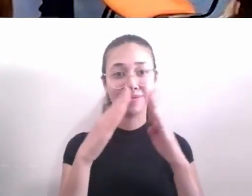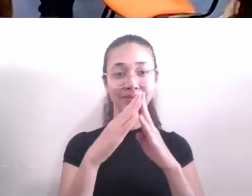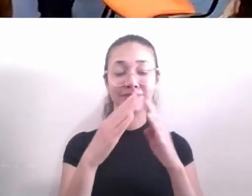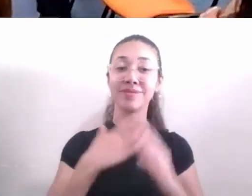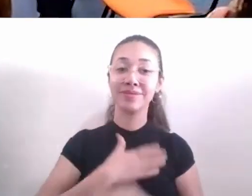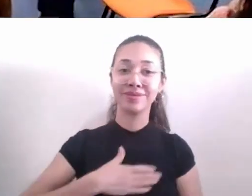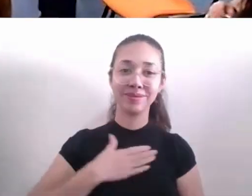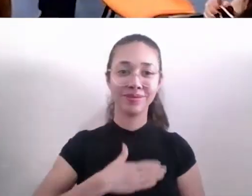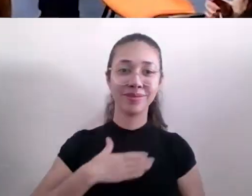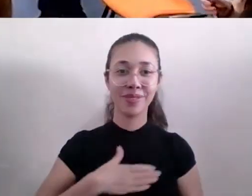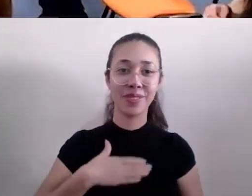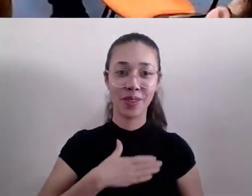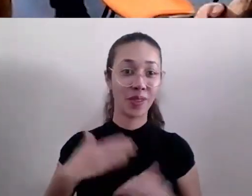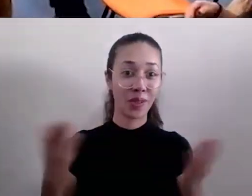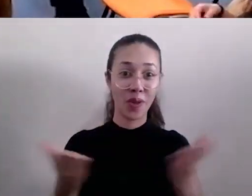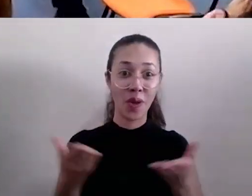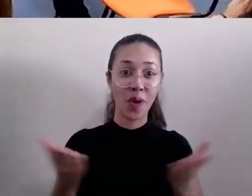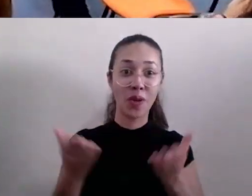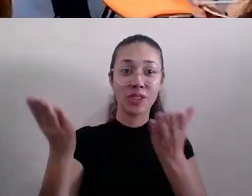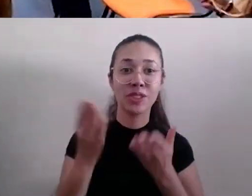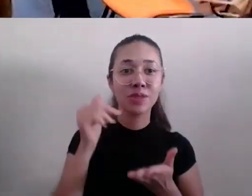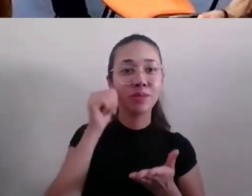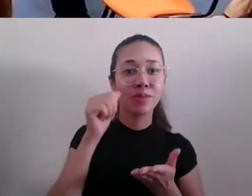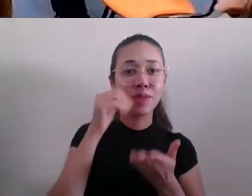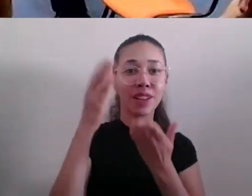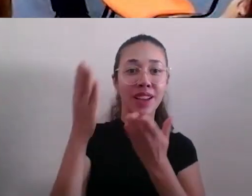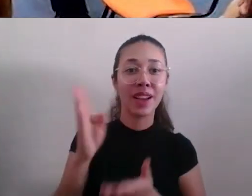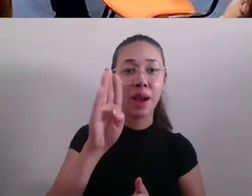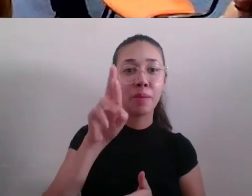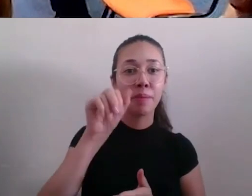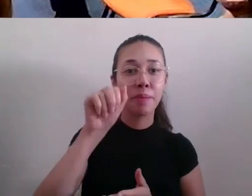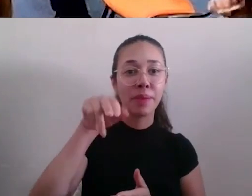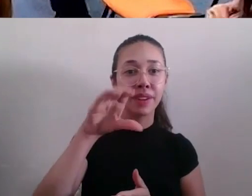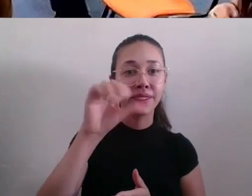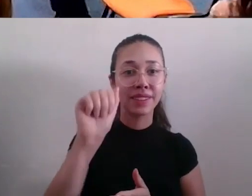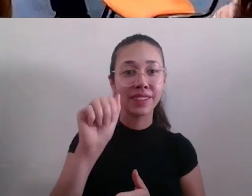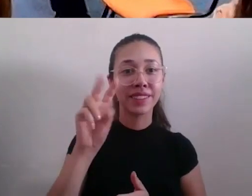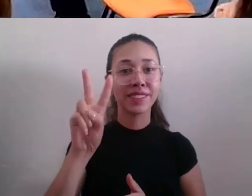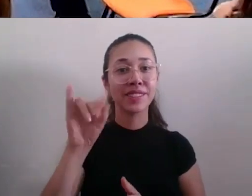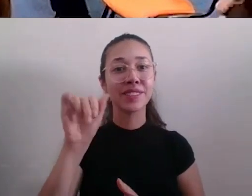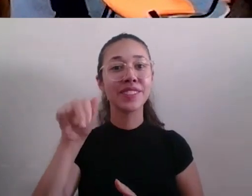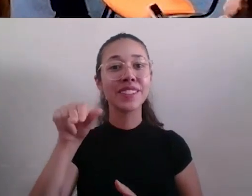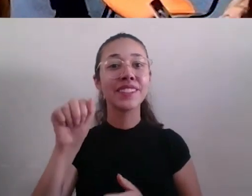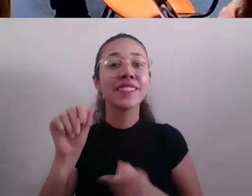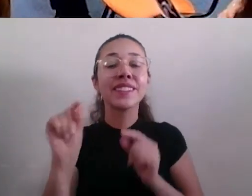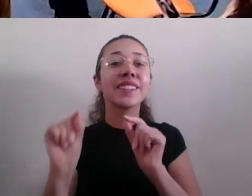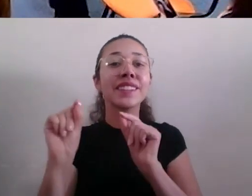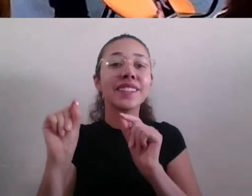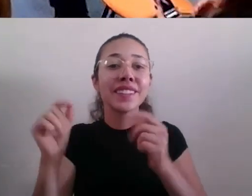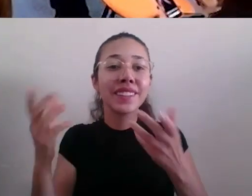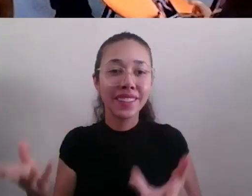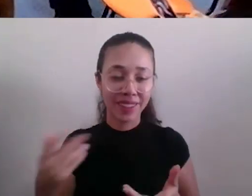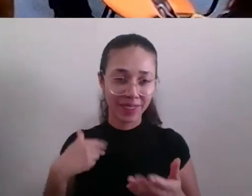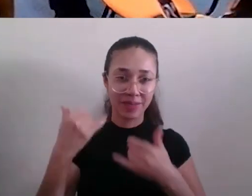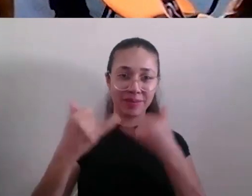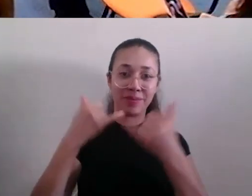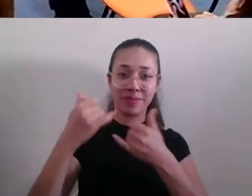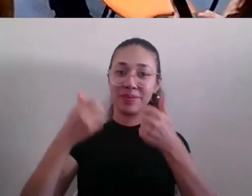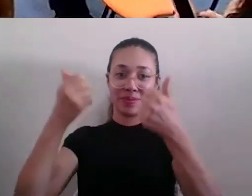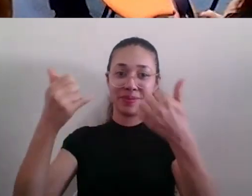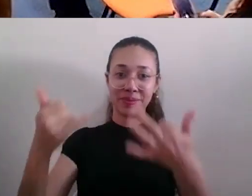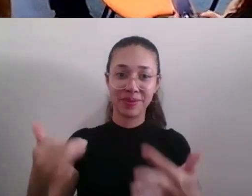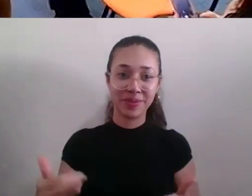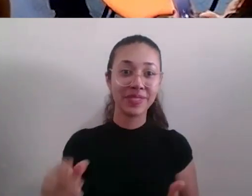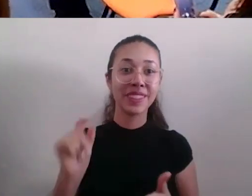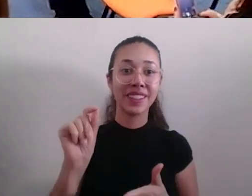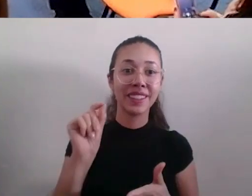receber a Branca Viana, né? Quem é a Branca Viana? Eu brinquei na hora que eu cheguei que